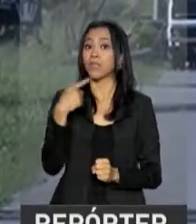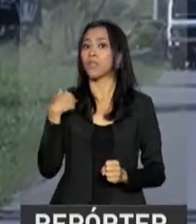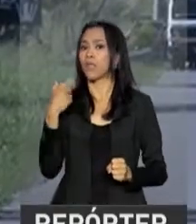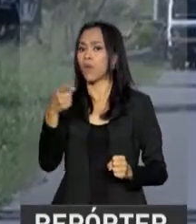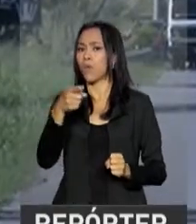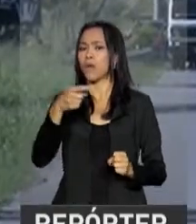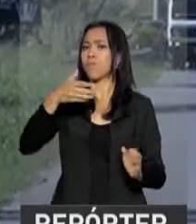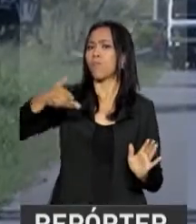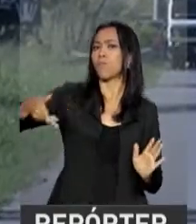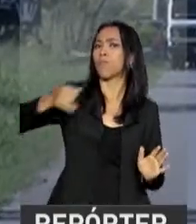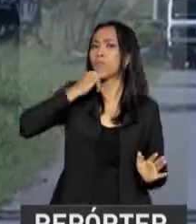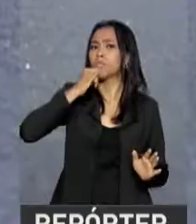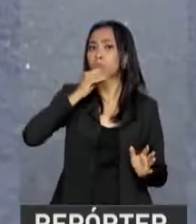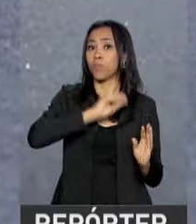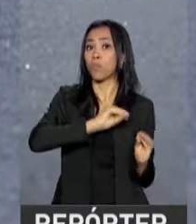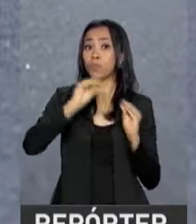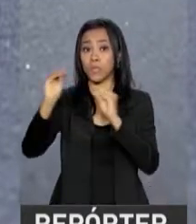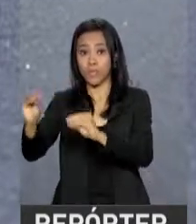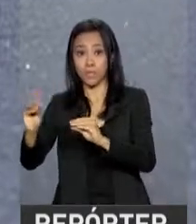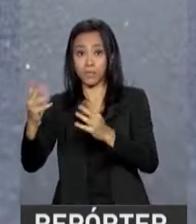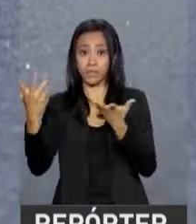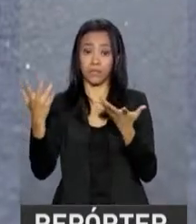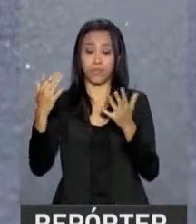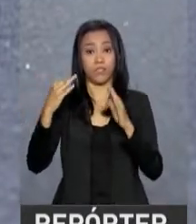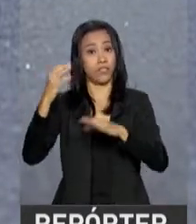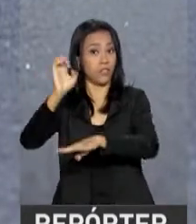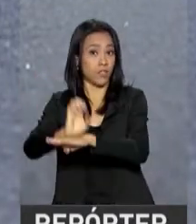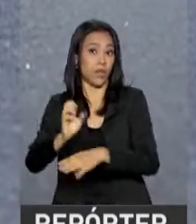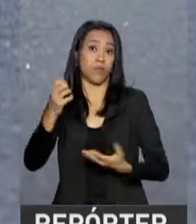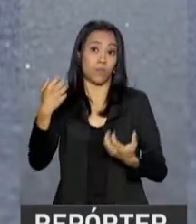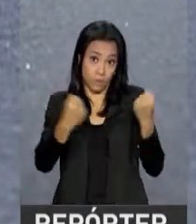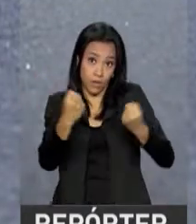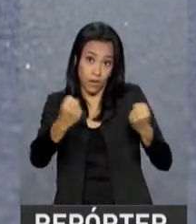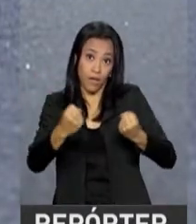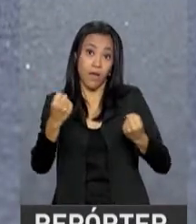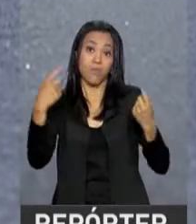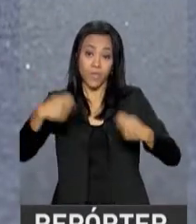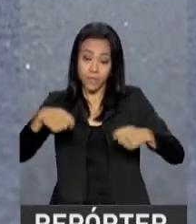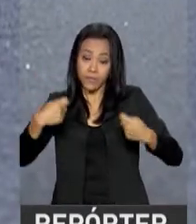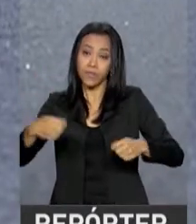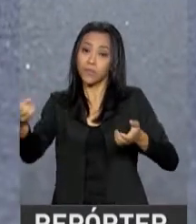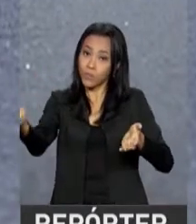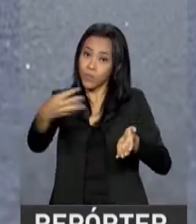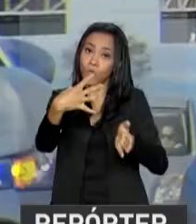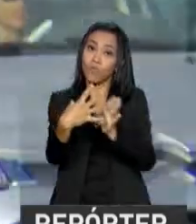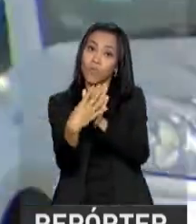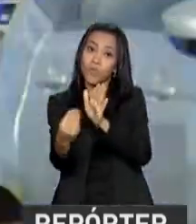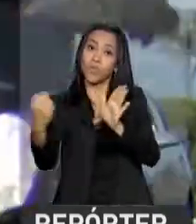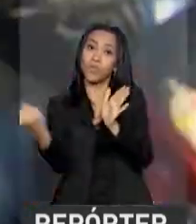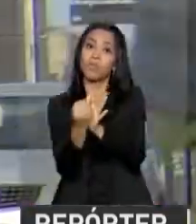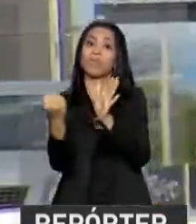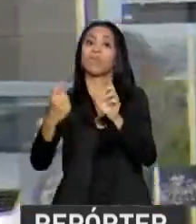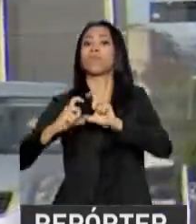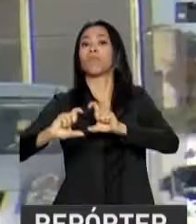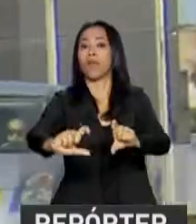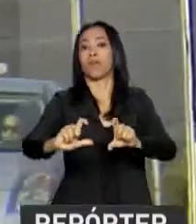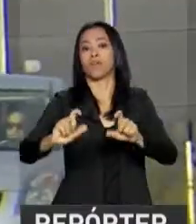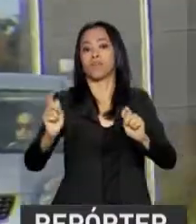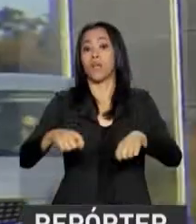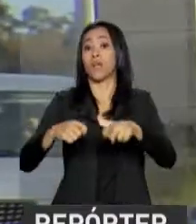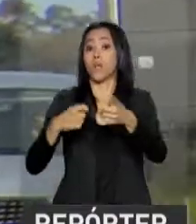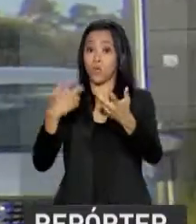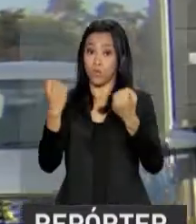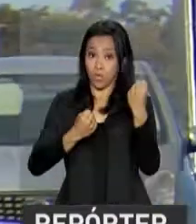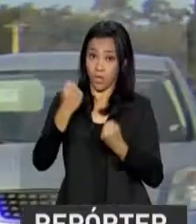de transferência de município ou propriedade também já devem ser emplacados com um novo modelo. Carros usados terão